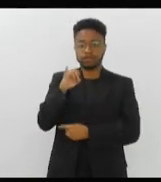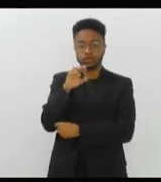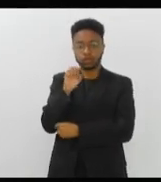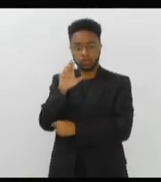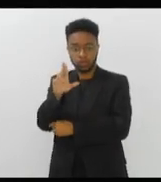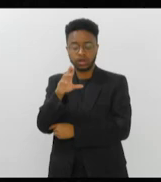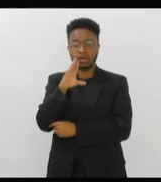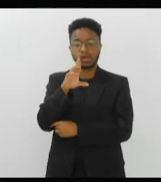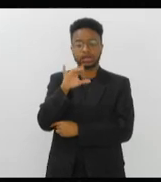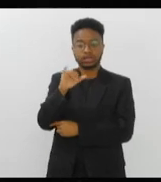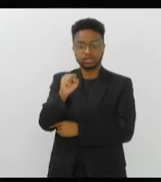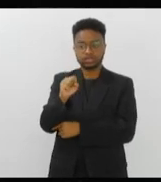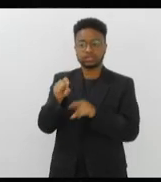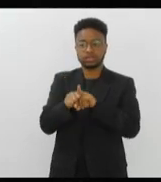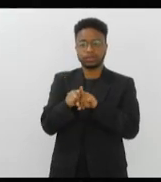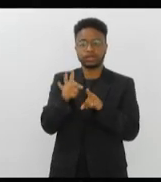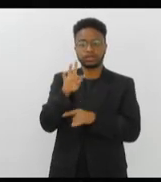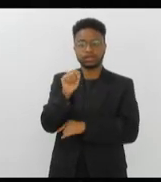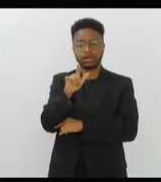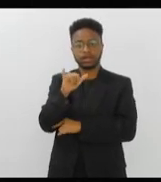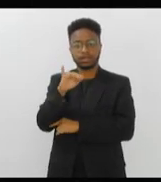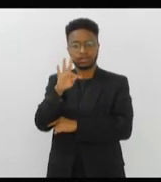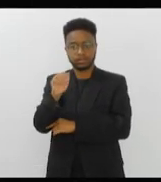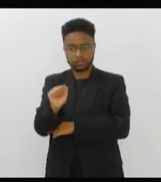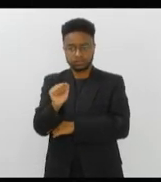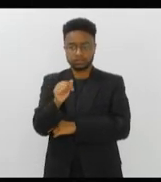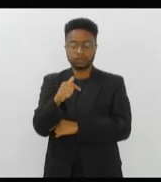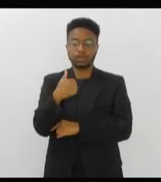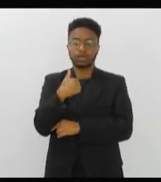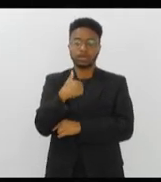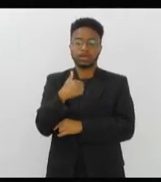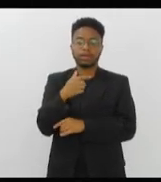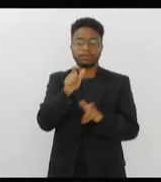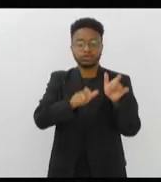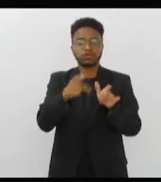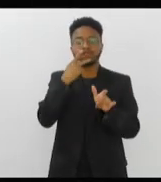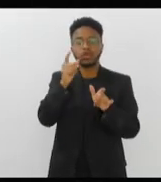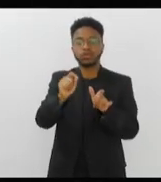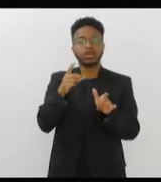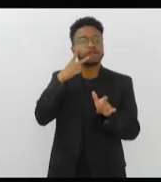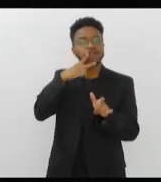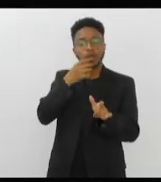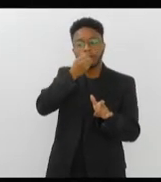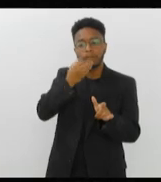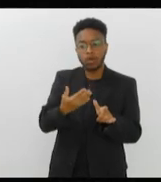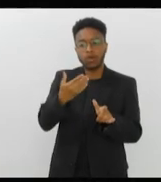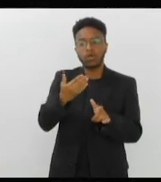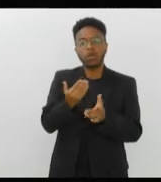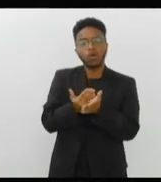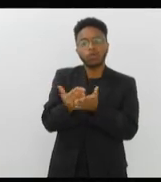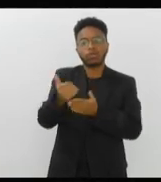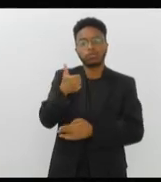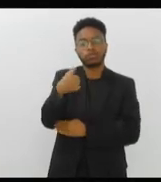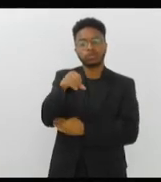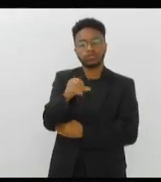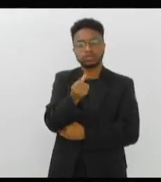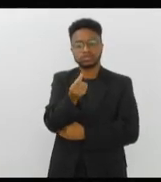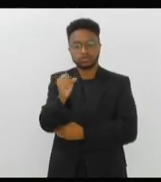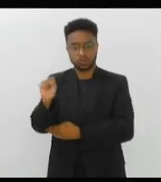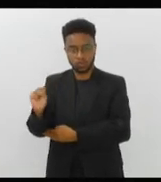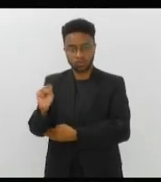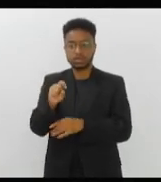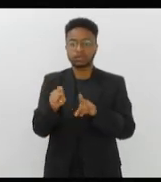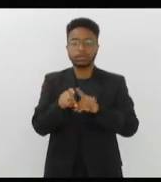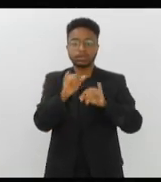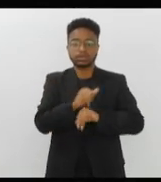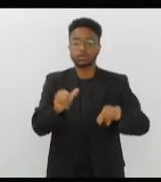Thalita. Dizem, por fim, Tia Ju, que os bons vinhos são da safra de 1968. E dizem que